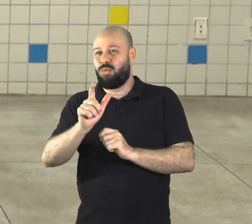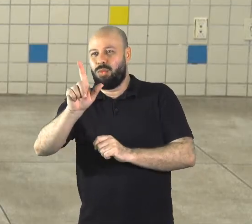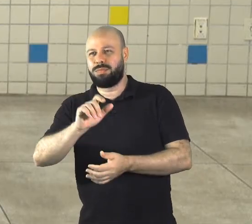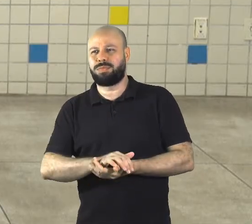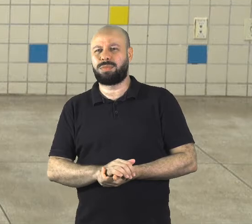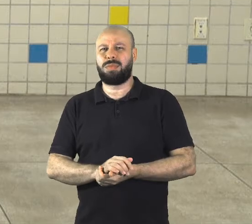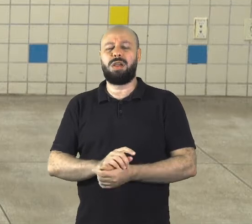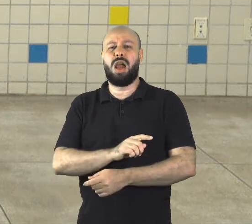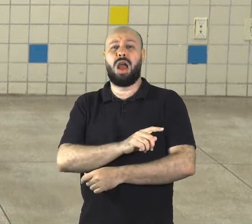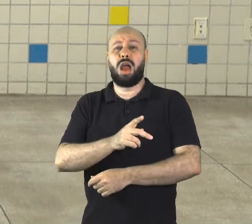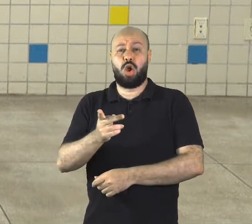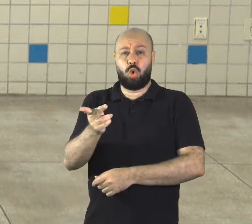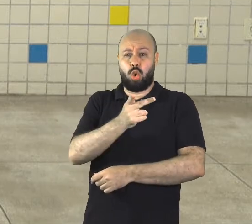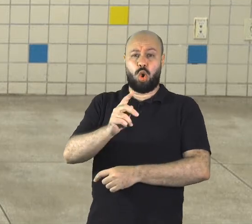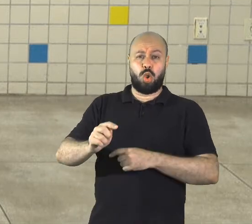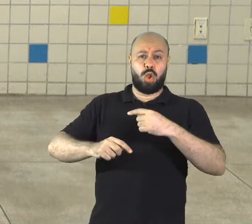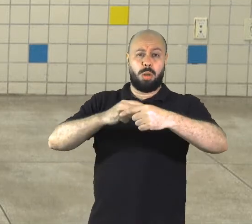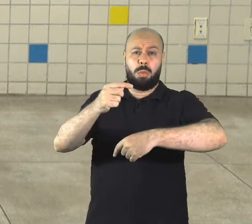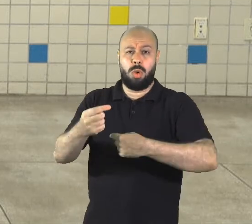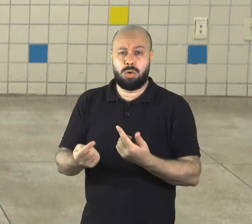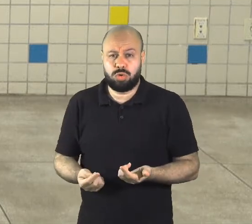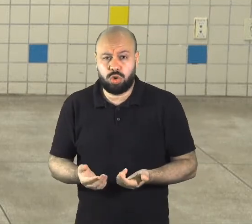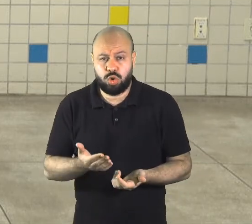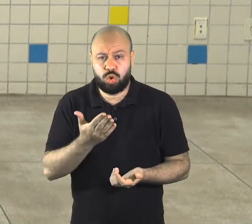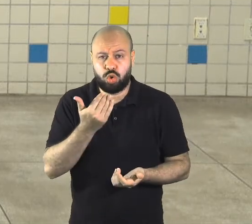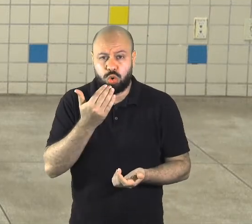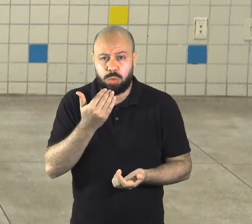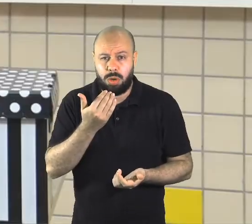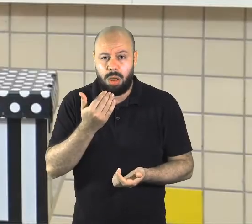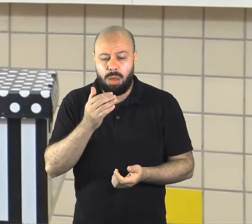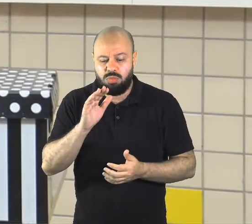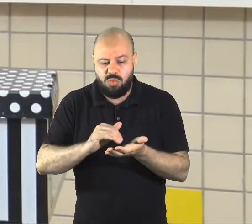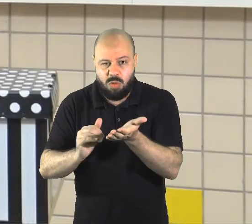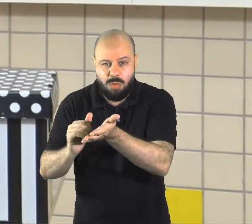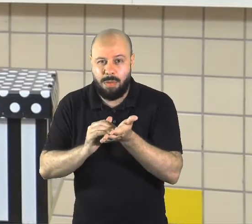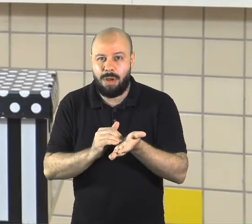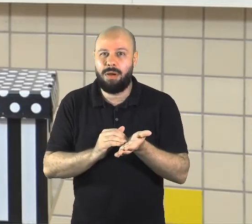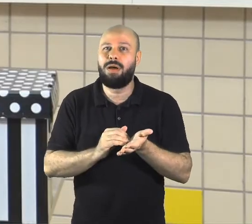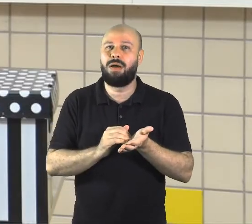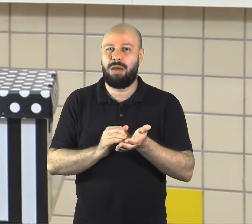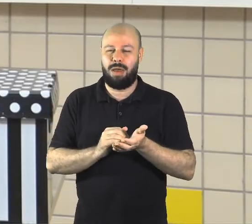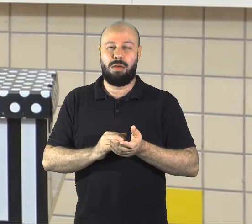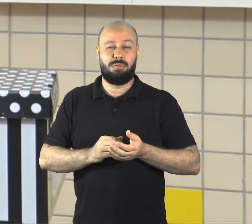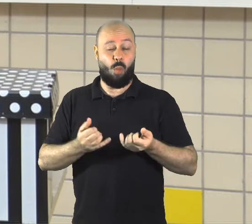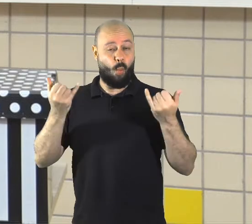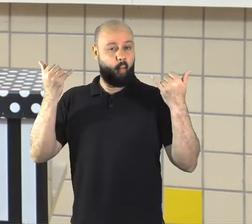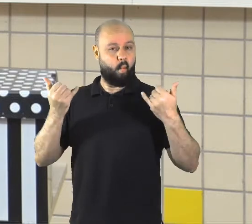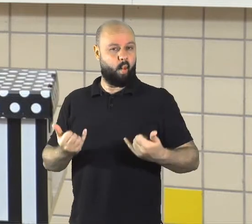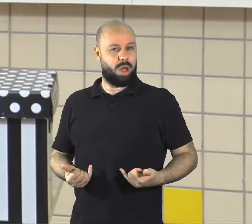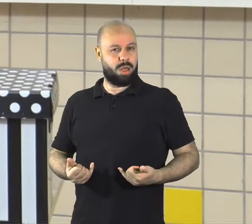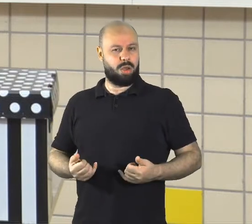depois de roer tantos R's? Magrinhos, gordinhos, barrigudinhos, esbelto, barriga de